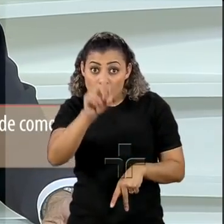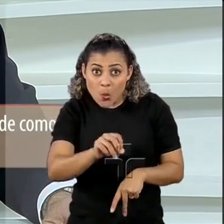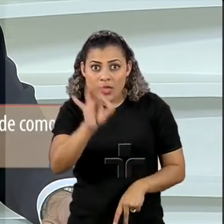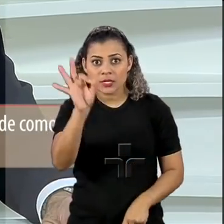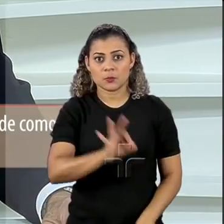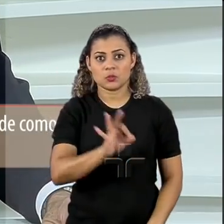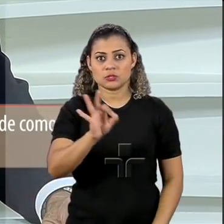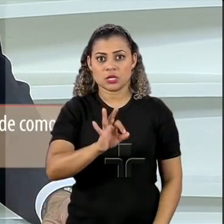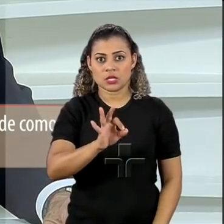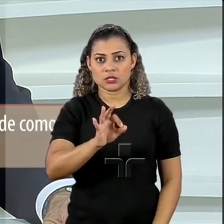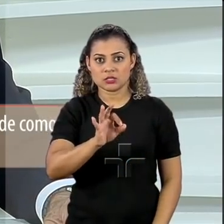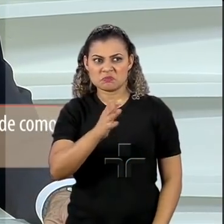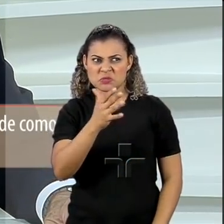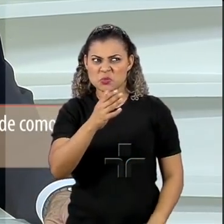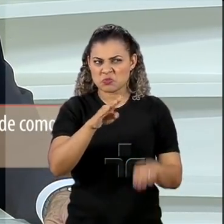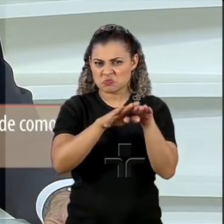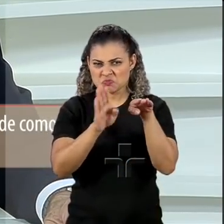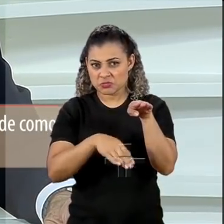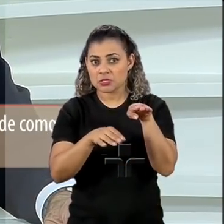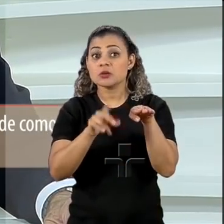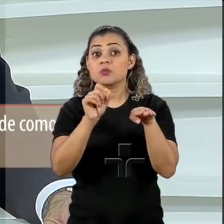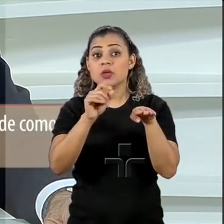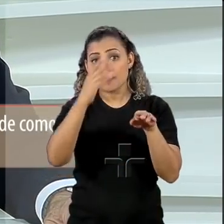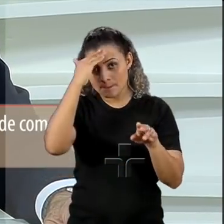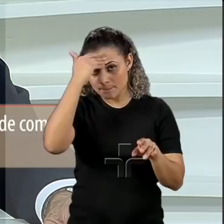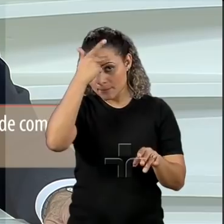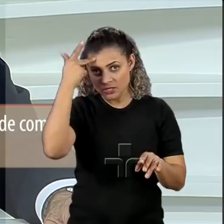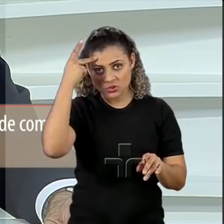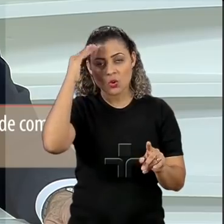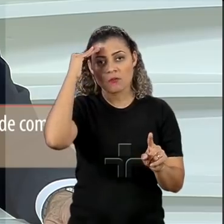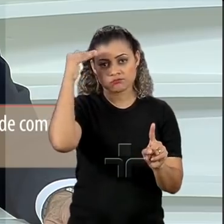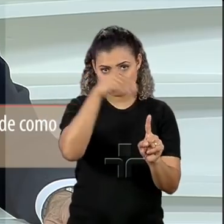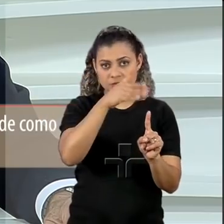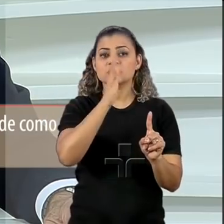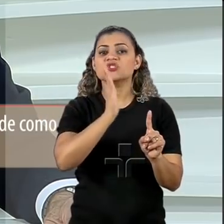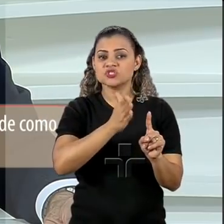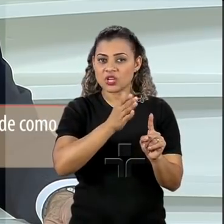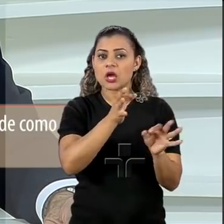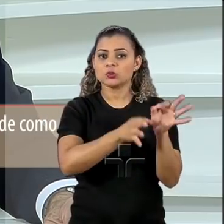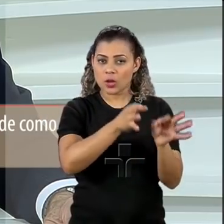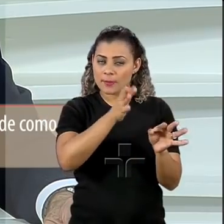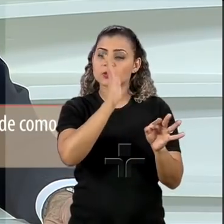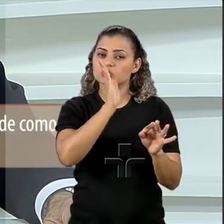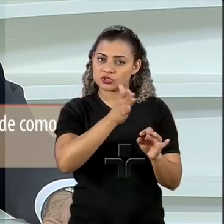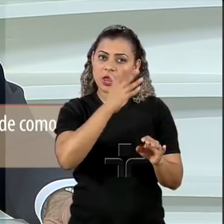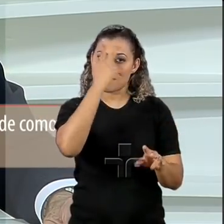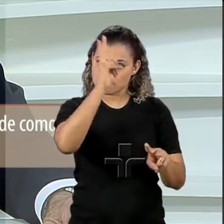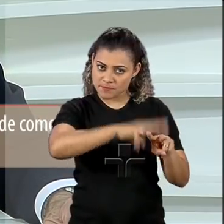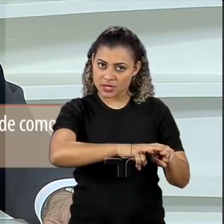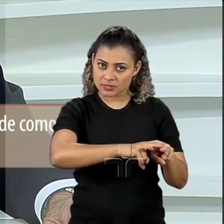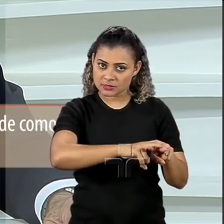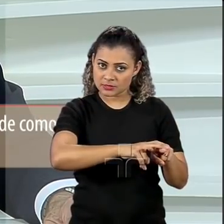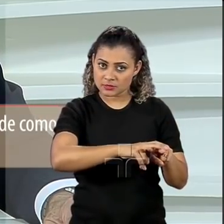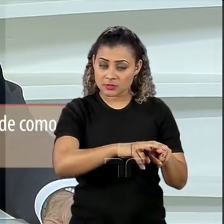bem menos da metade é de pessoas já condenadas. Então, 40%. Pessoas que deviam estar na